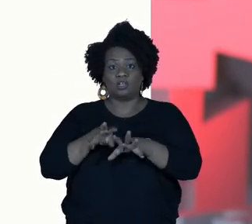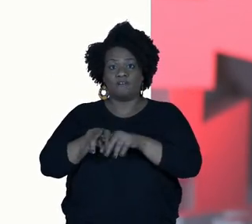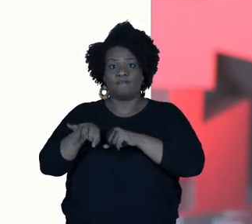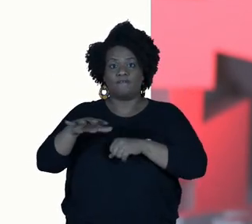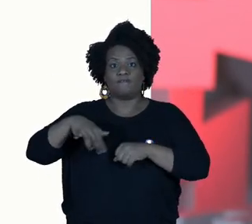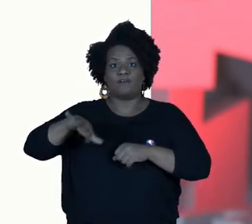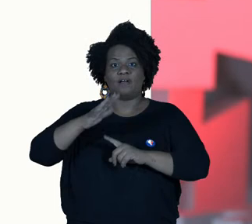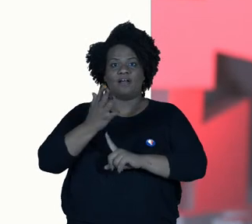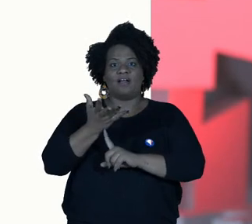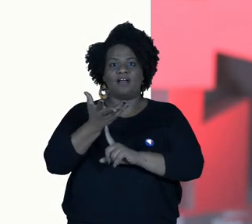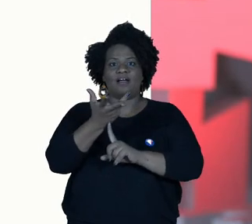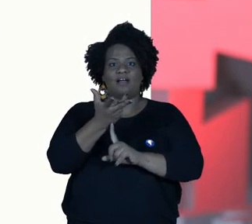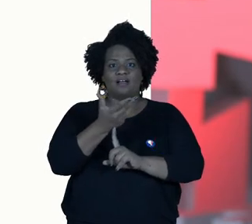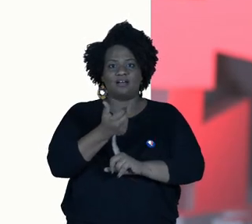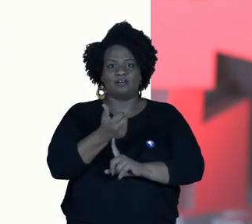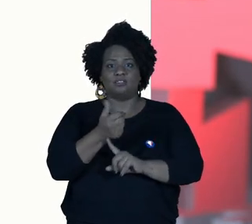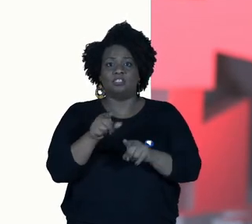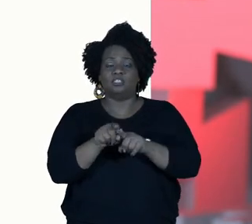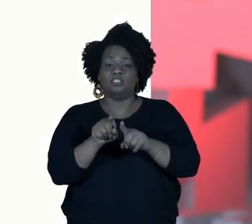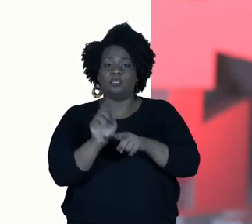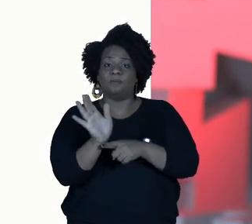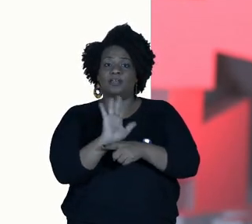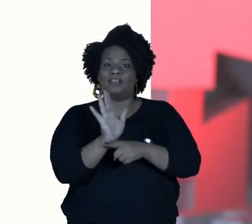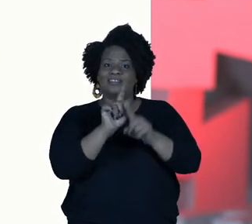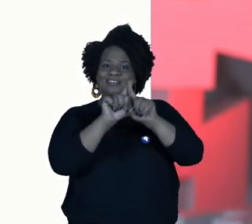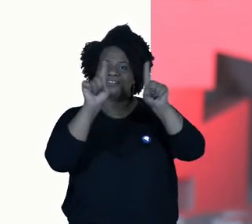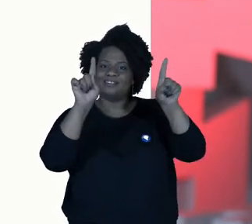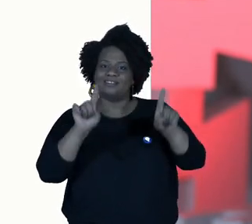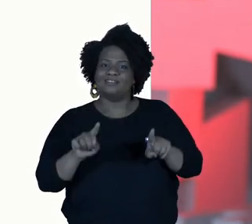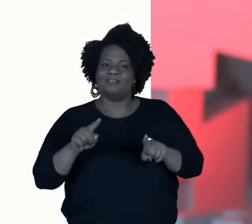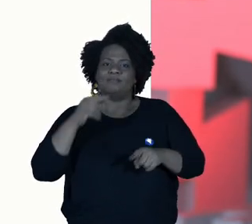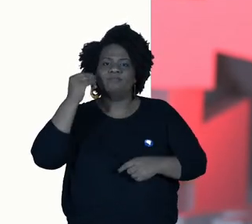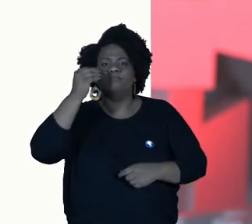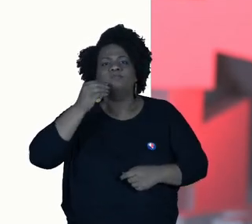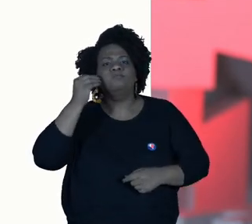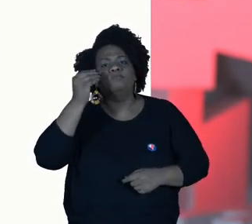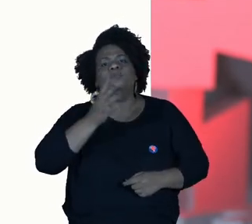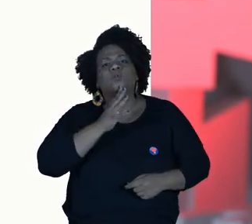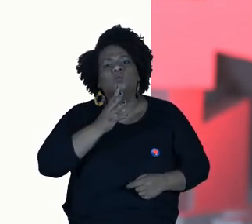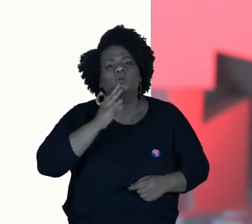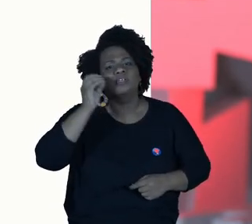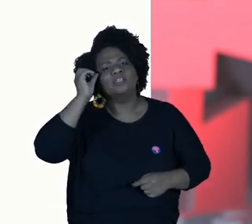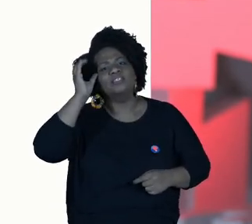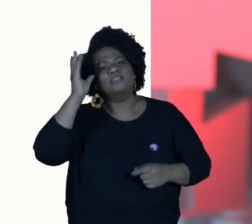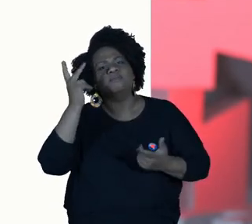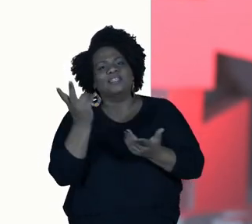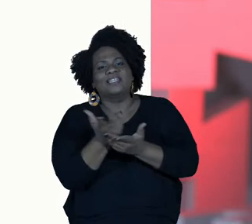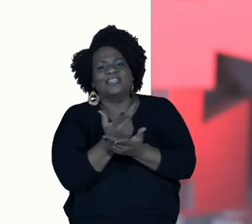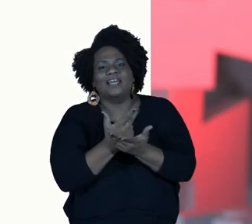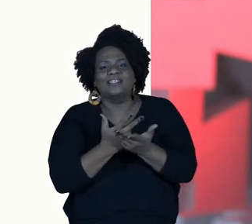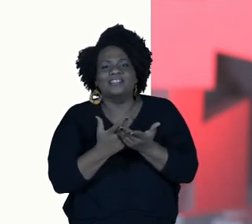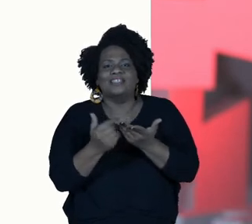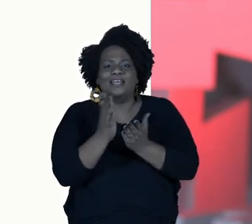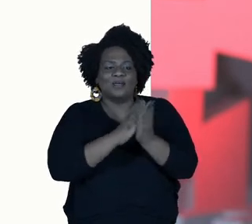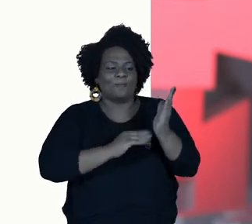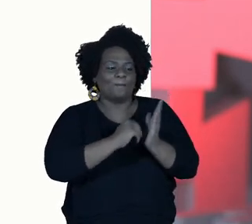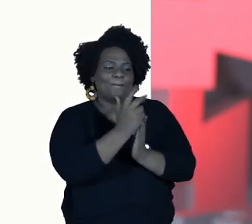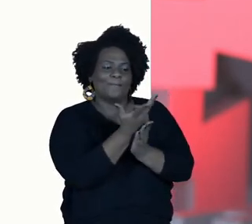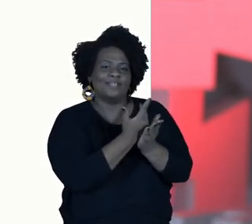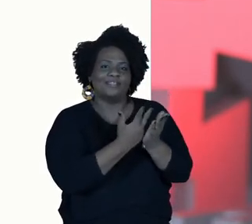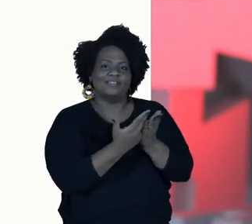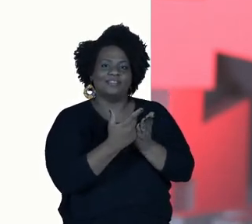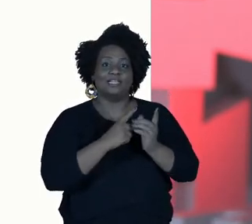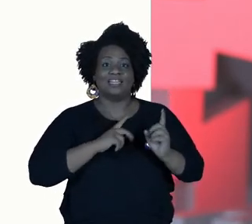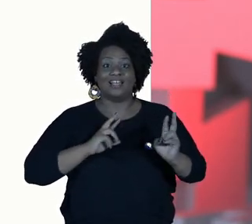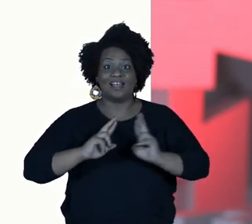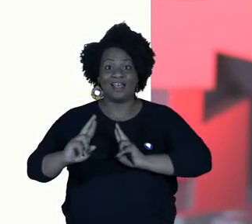arte e ele migra para o cinema, levando todo o seu conhecimento de desenho, de pintura. E aquela relação